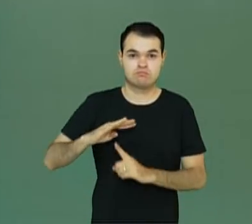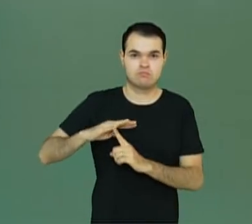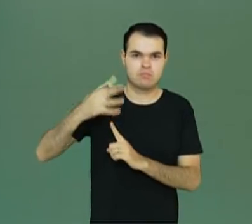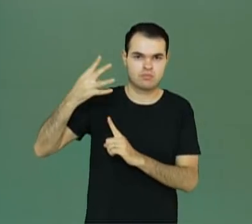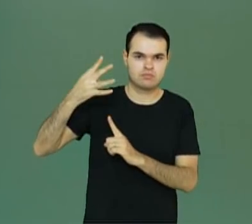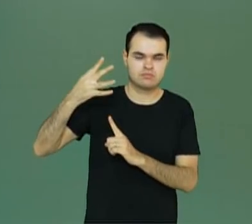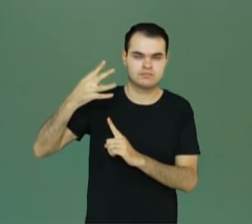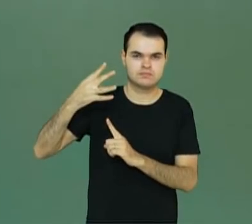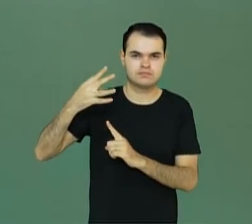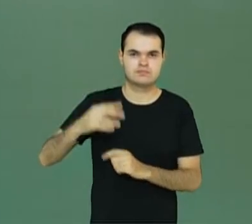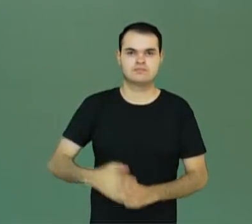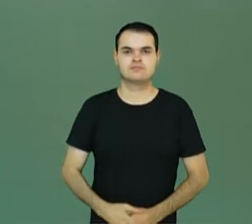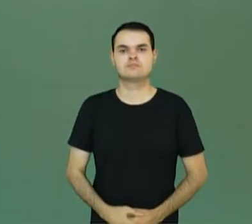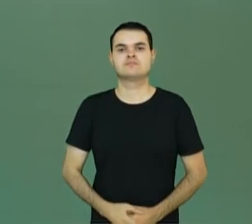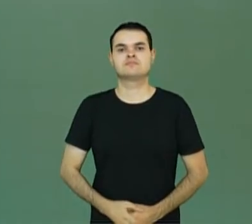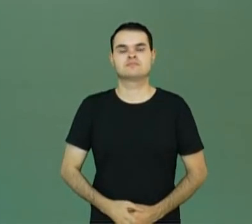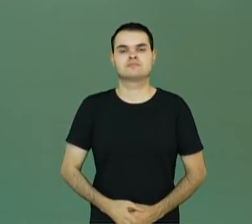vezes.